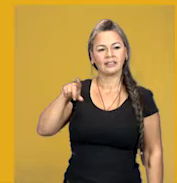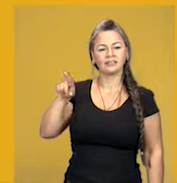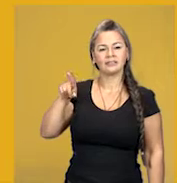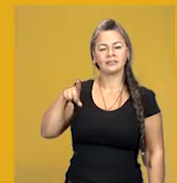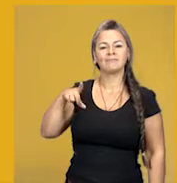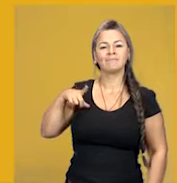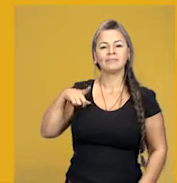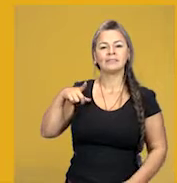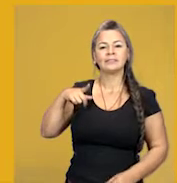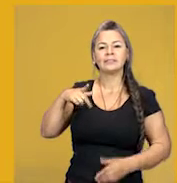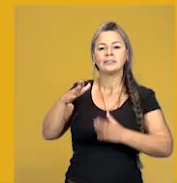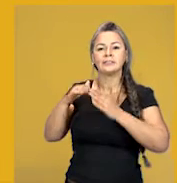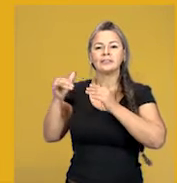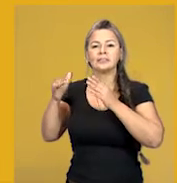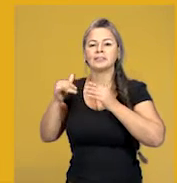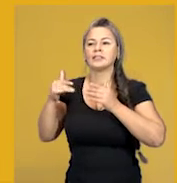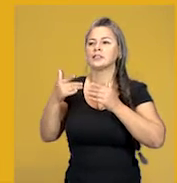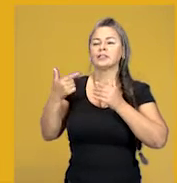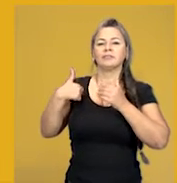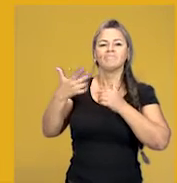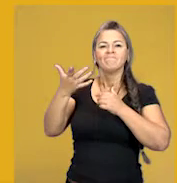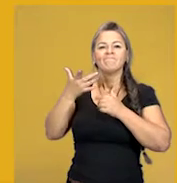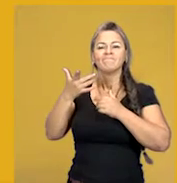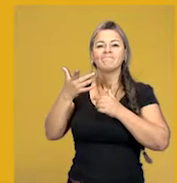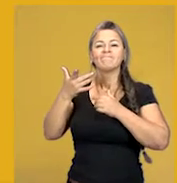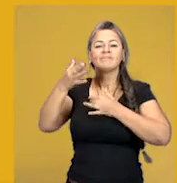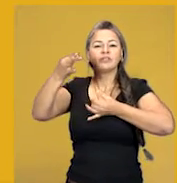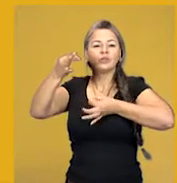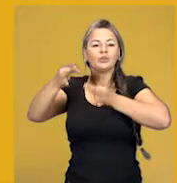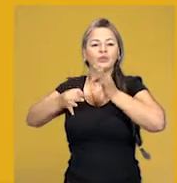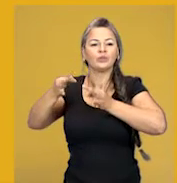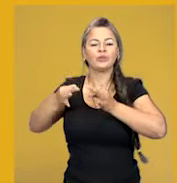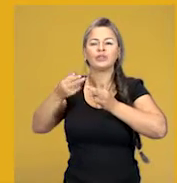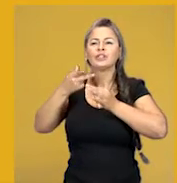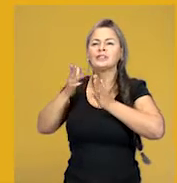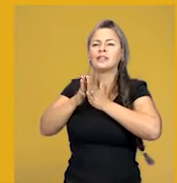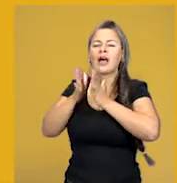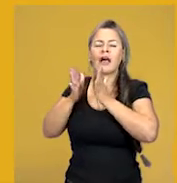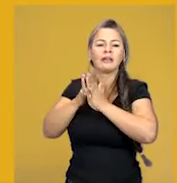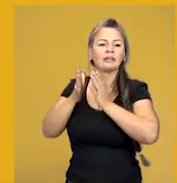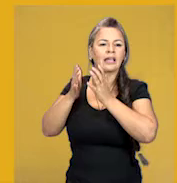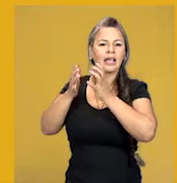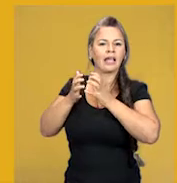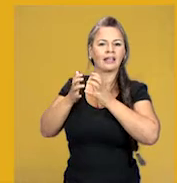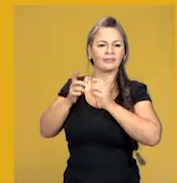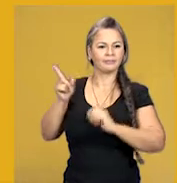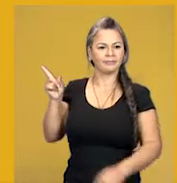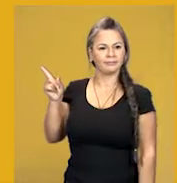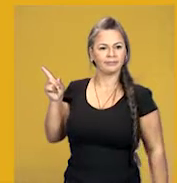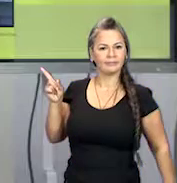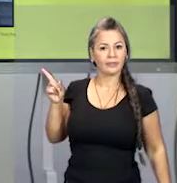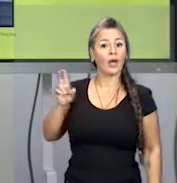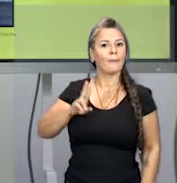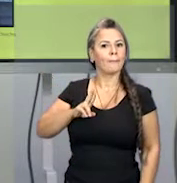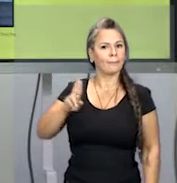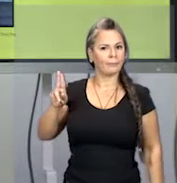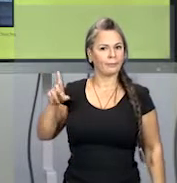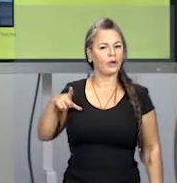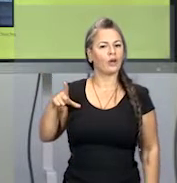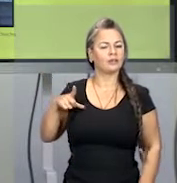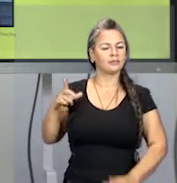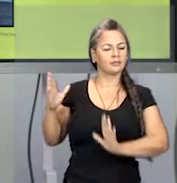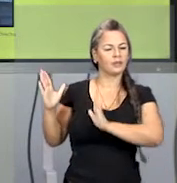Nesse filme, ele é mais recente na sua produção, retrata situações das fábricas naquele